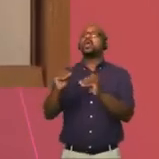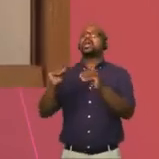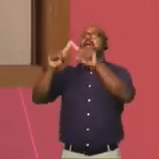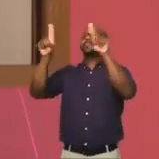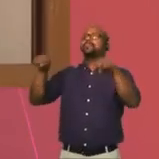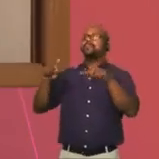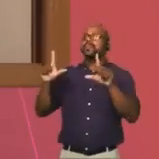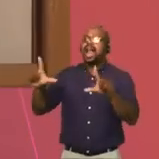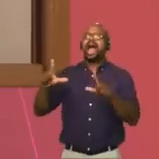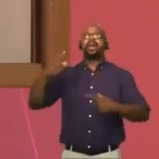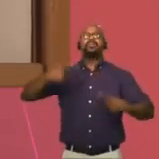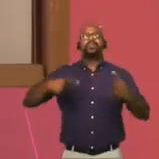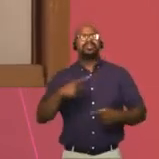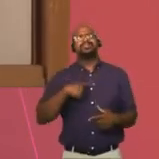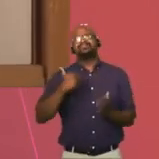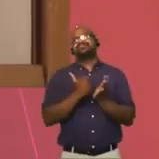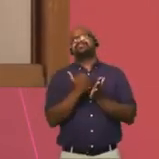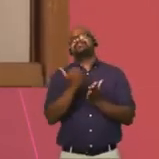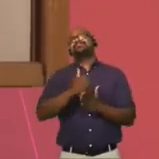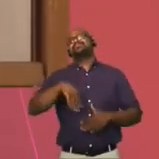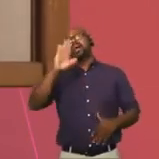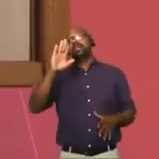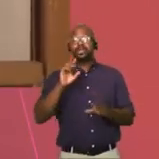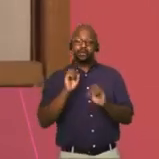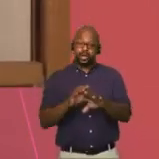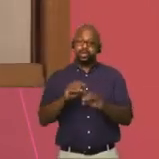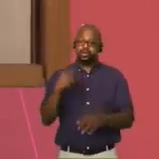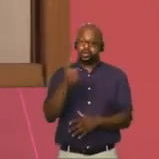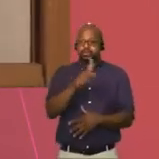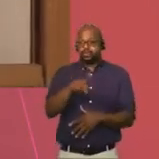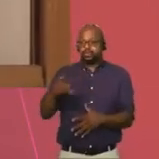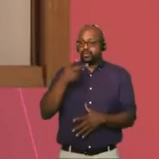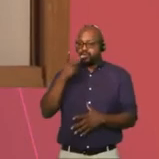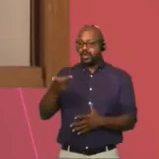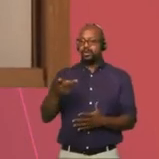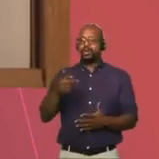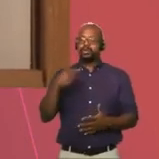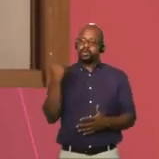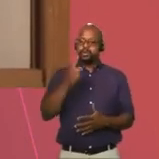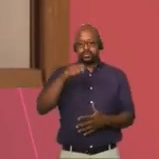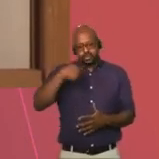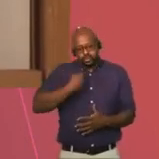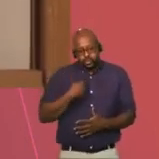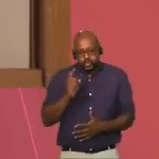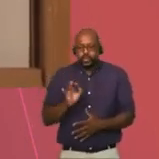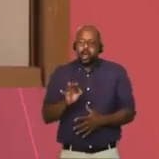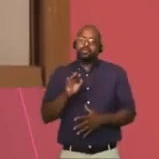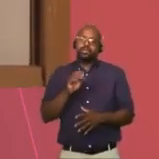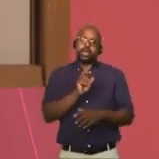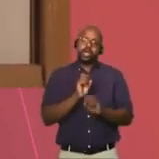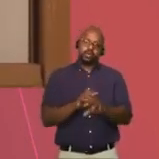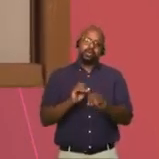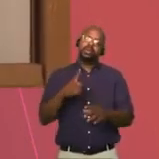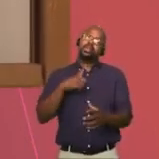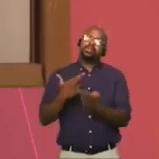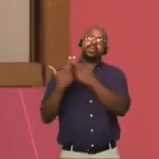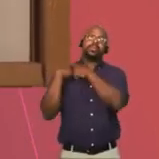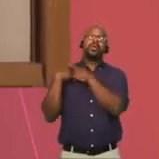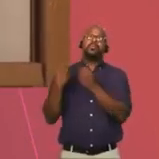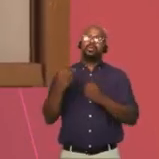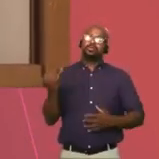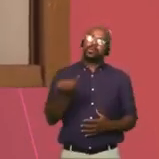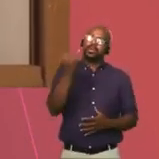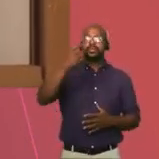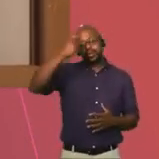placa que a política é muito mais vai muito além disso eu acho que educadores compras eu falo que somos de alguma forma tô assistindo o programa de